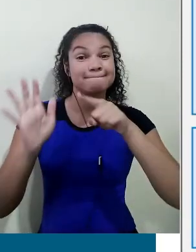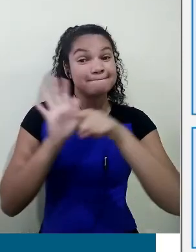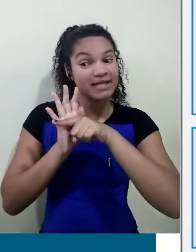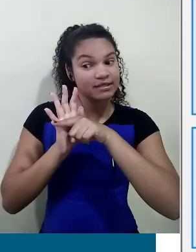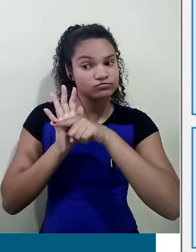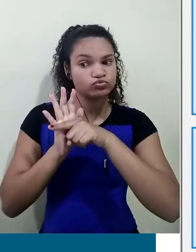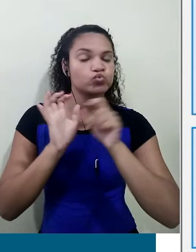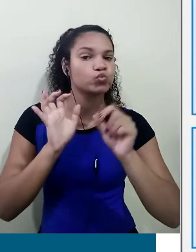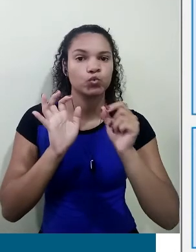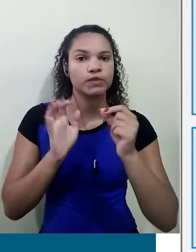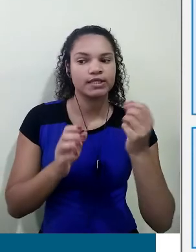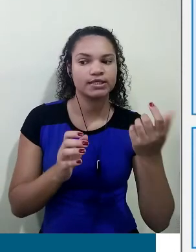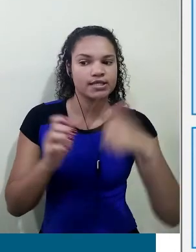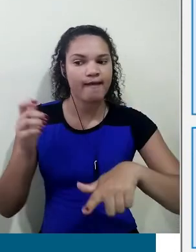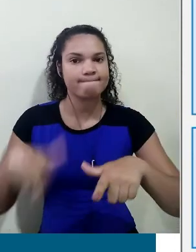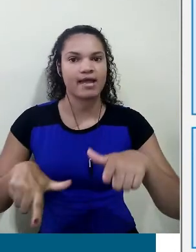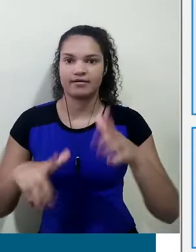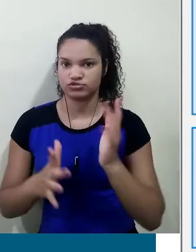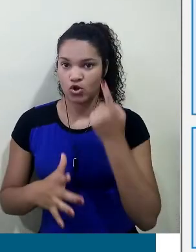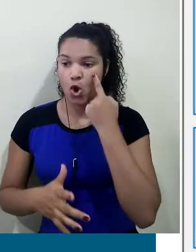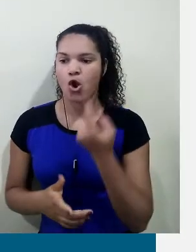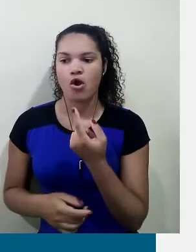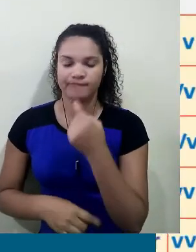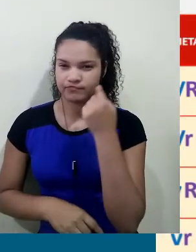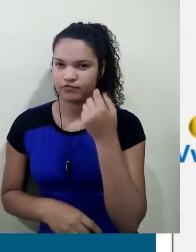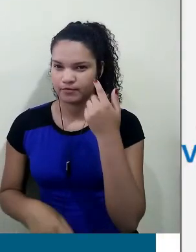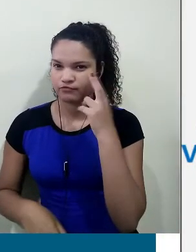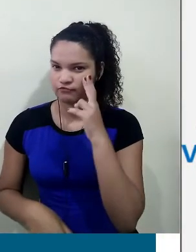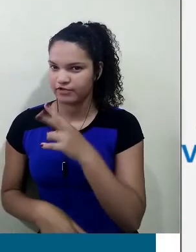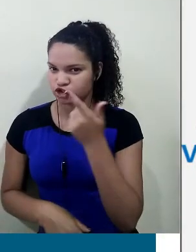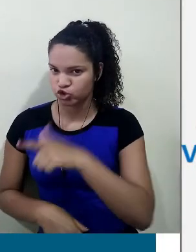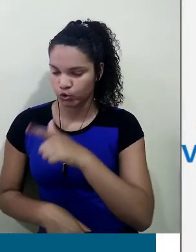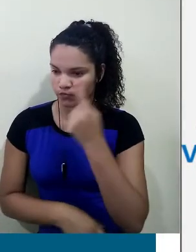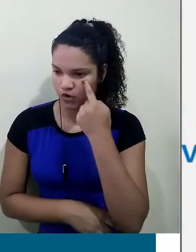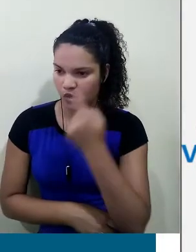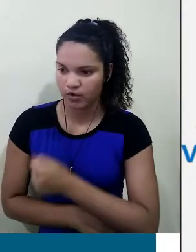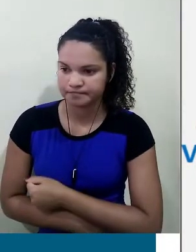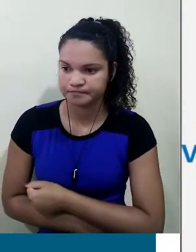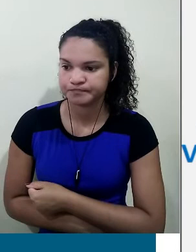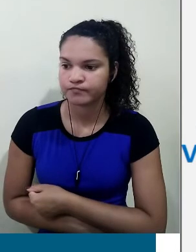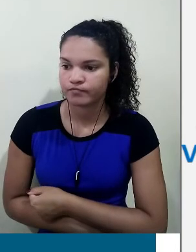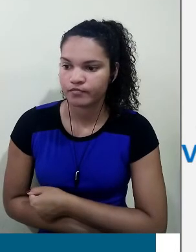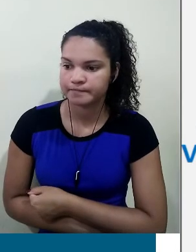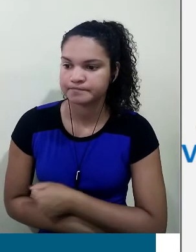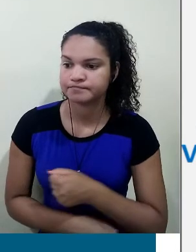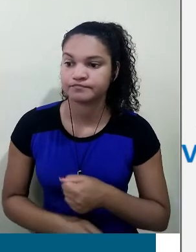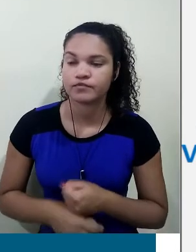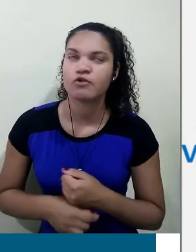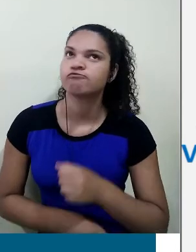de A e B. Só para a gente entender como isso ocorre, vamos voltar aqui ao cruzamento entre os dois